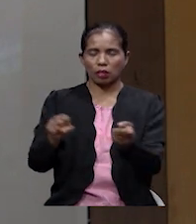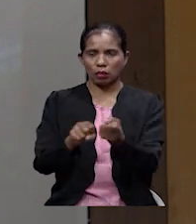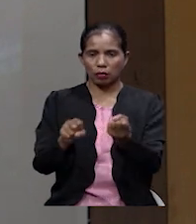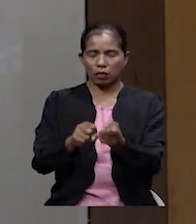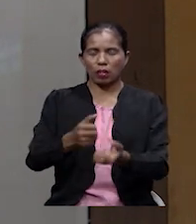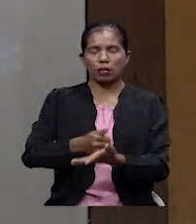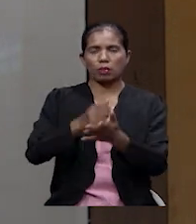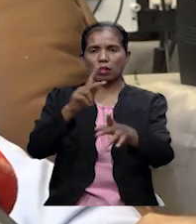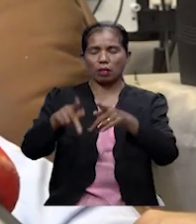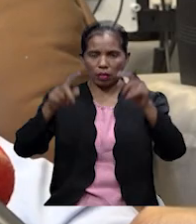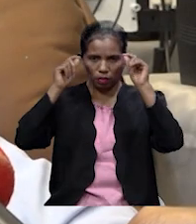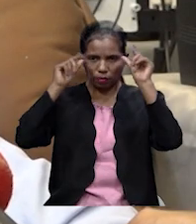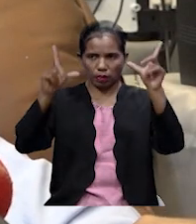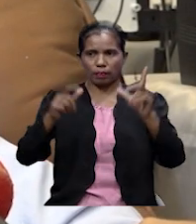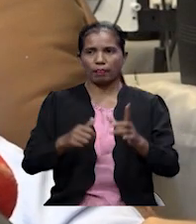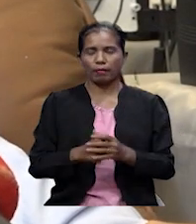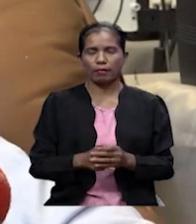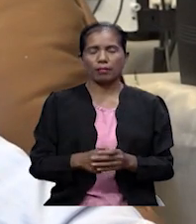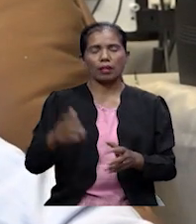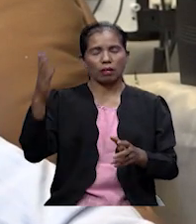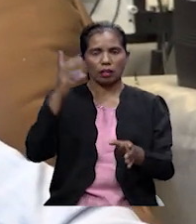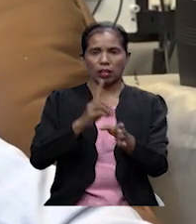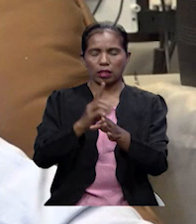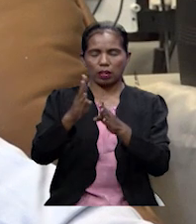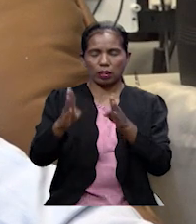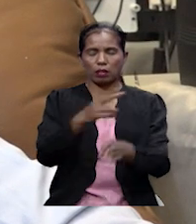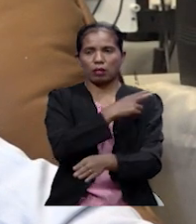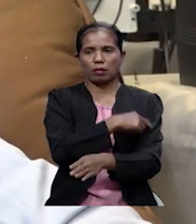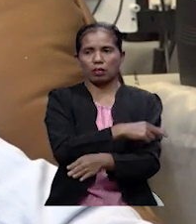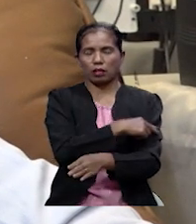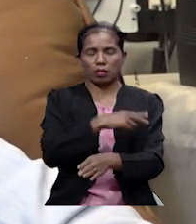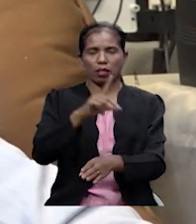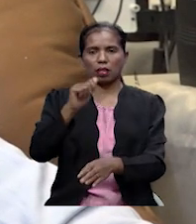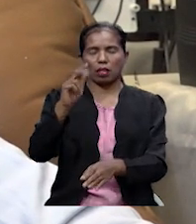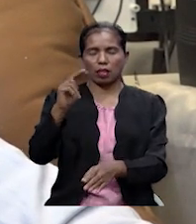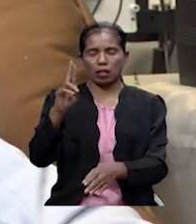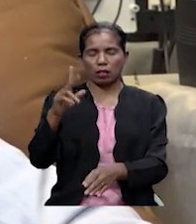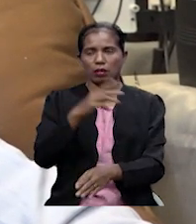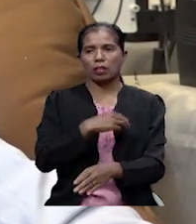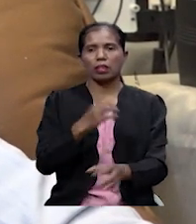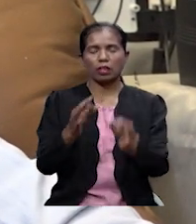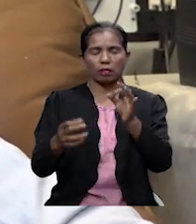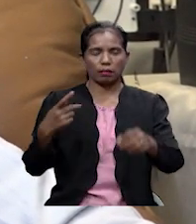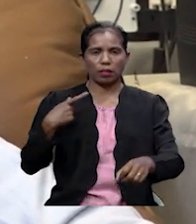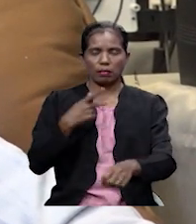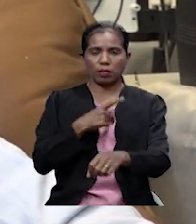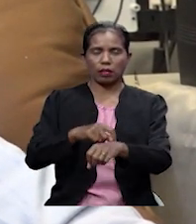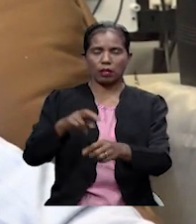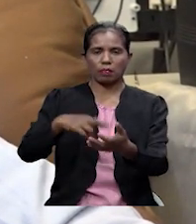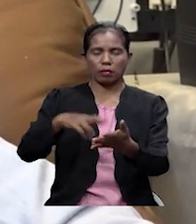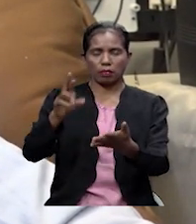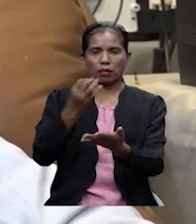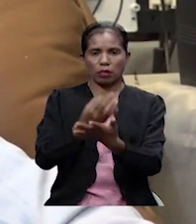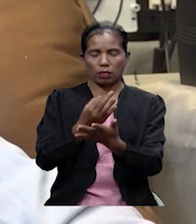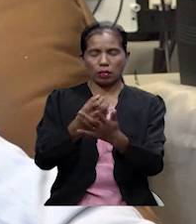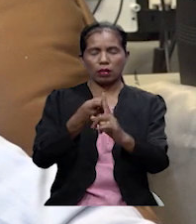ba populasaun Timor. Antes ne diretur klinika Lanut Bairro Pite explika maske Parlamento Nasional aprova ona osang